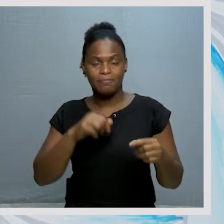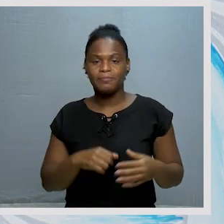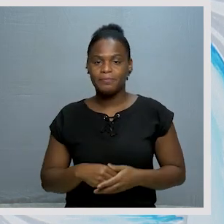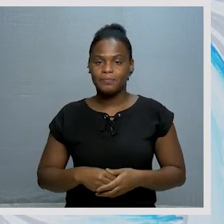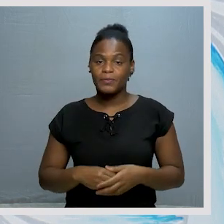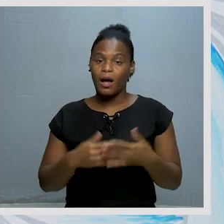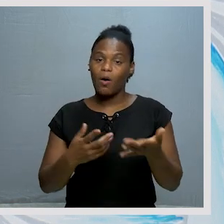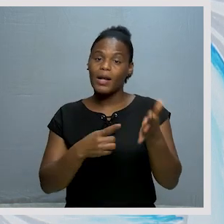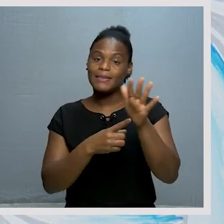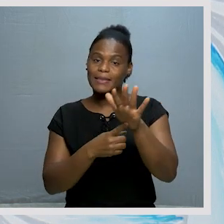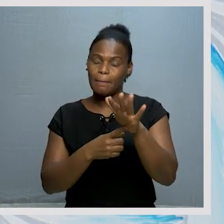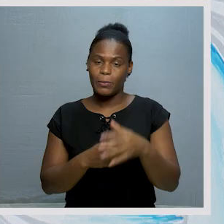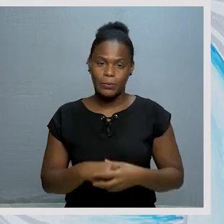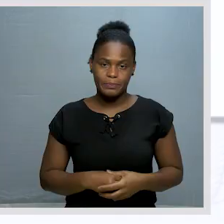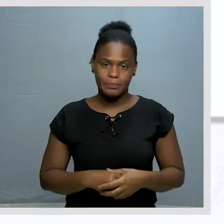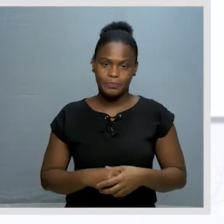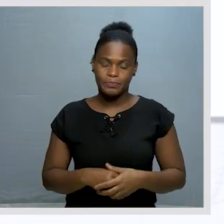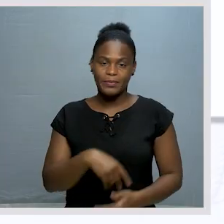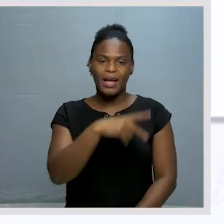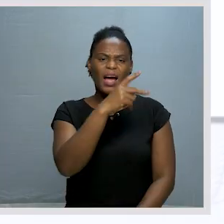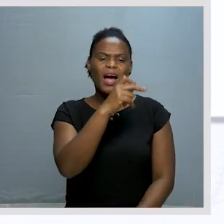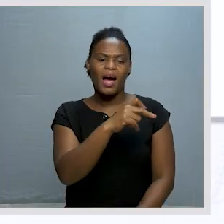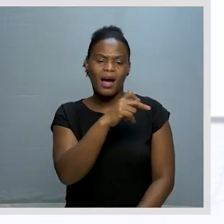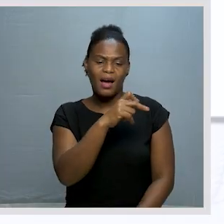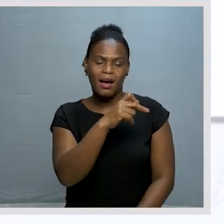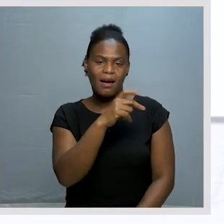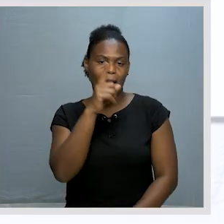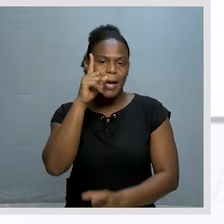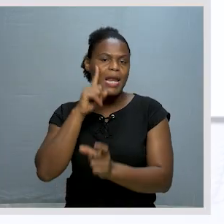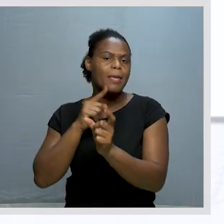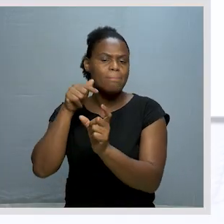Exemplos. A Maria.